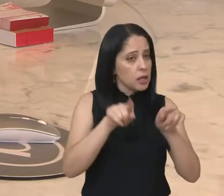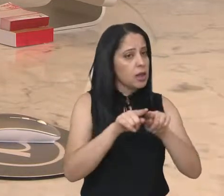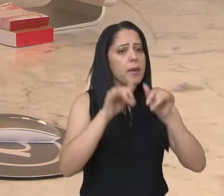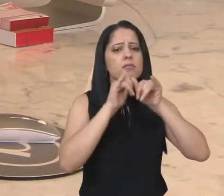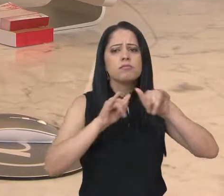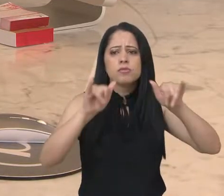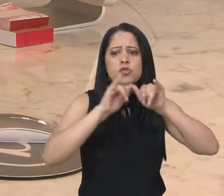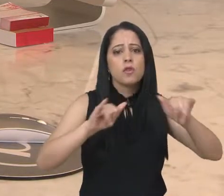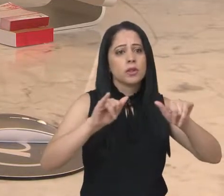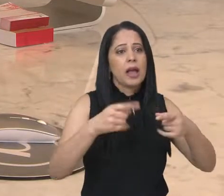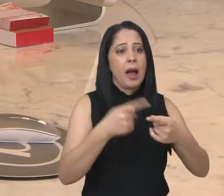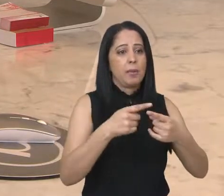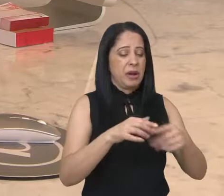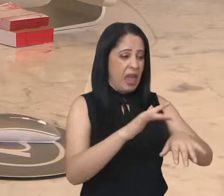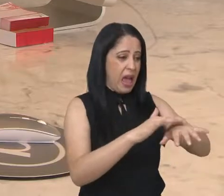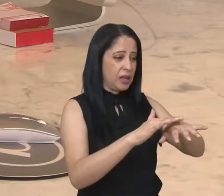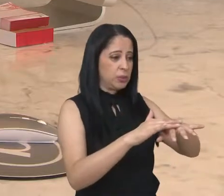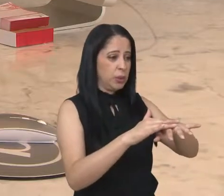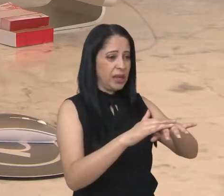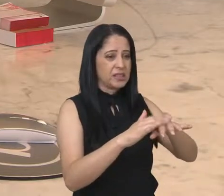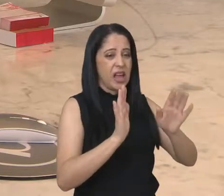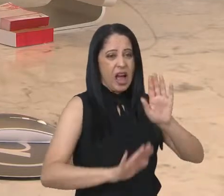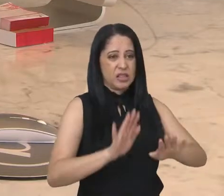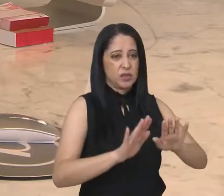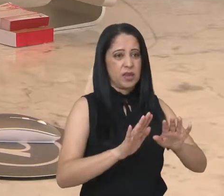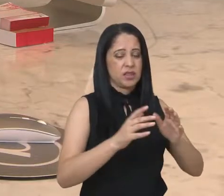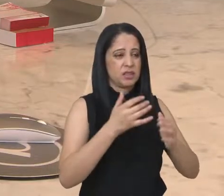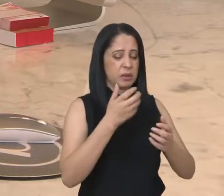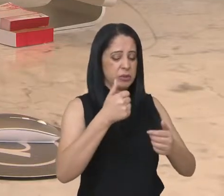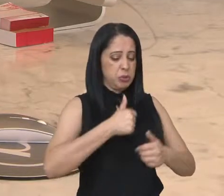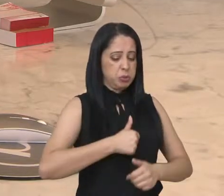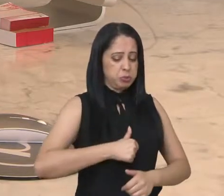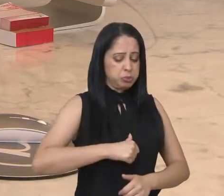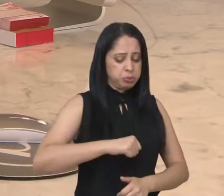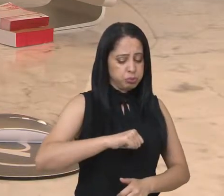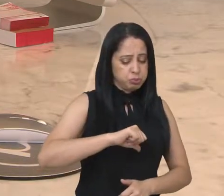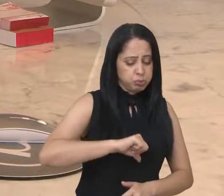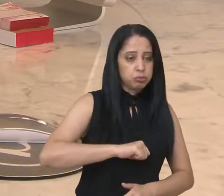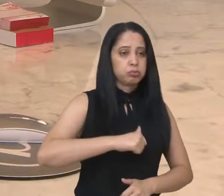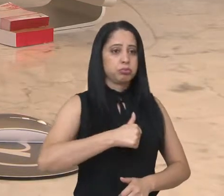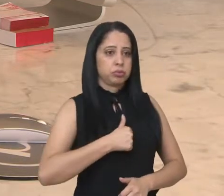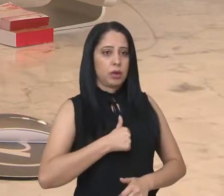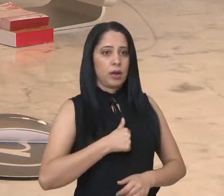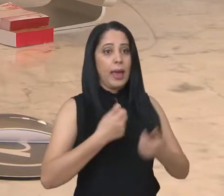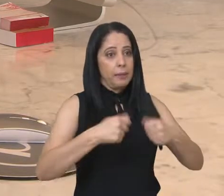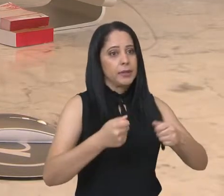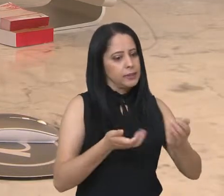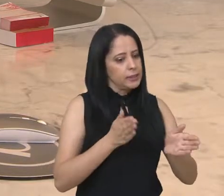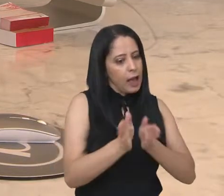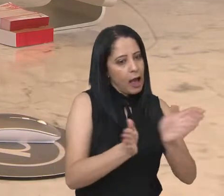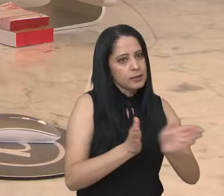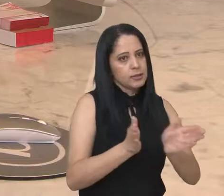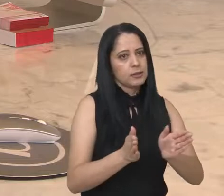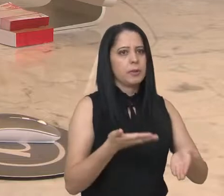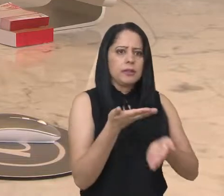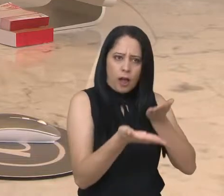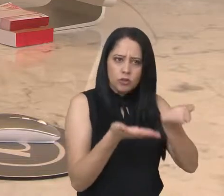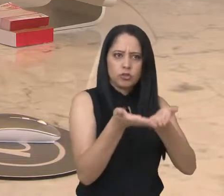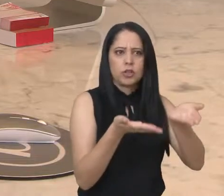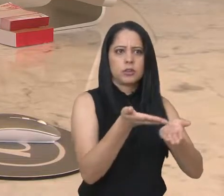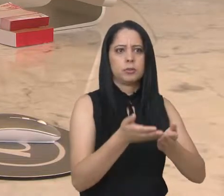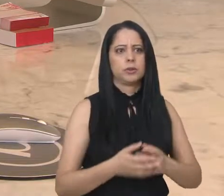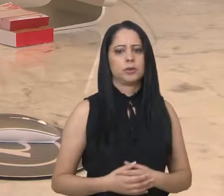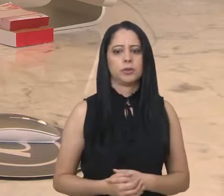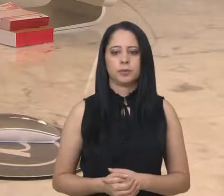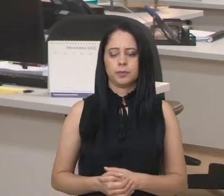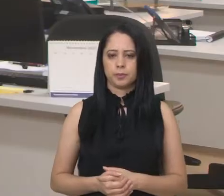e o impacto que essa doença causa no dia a dia, no seu psicológico, para poder ter acesso mais facilitado aos tratamentos mais modernos que a